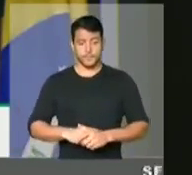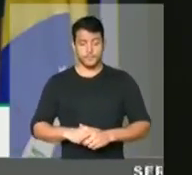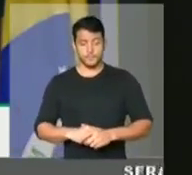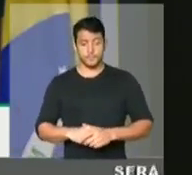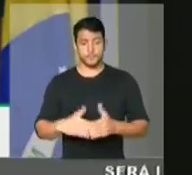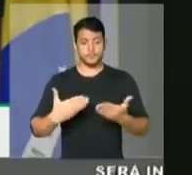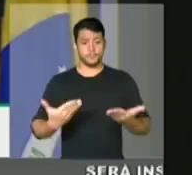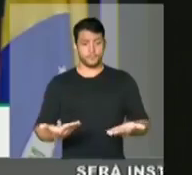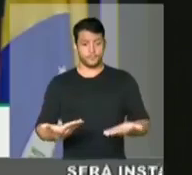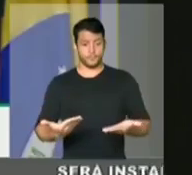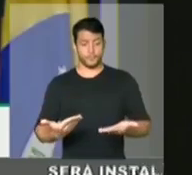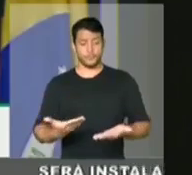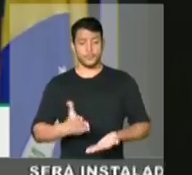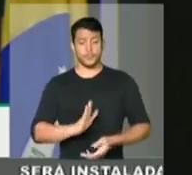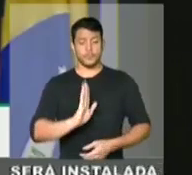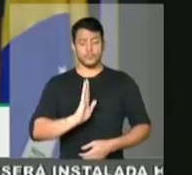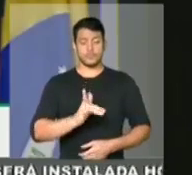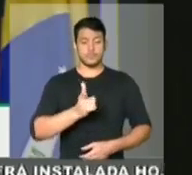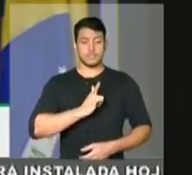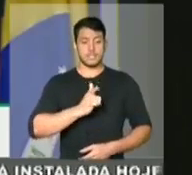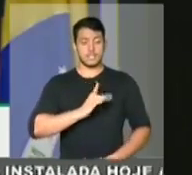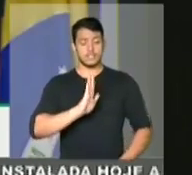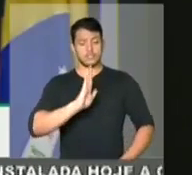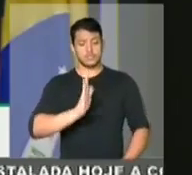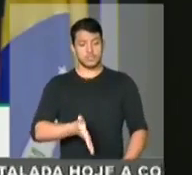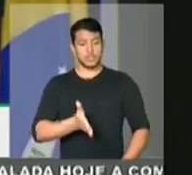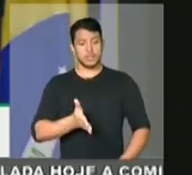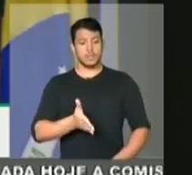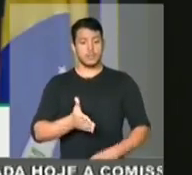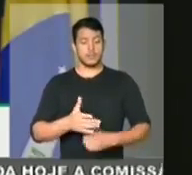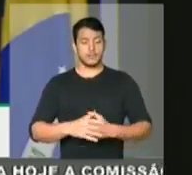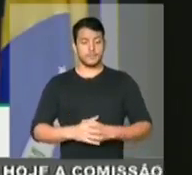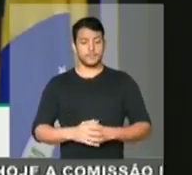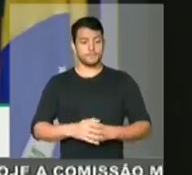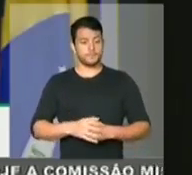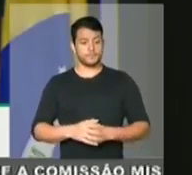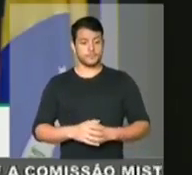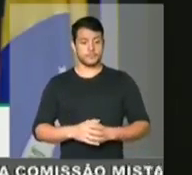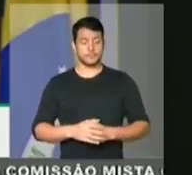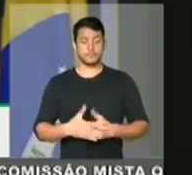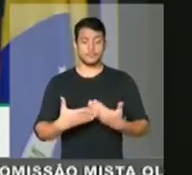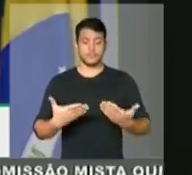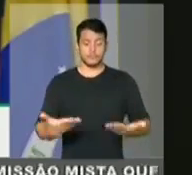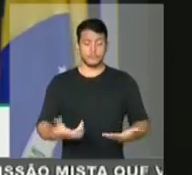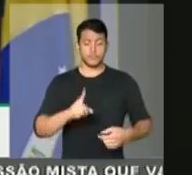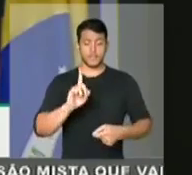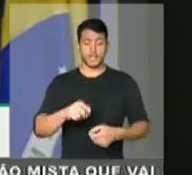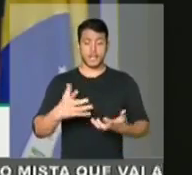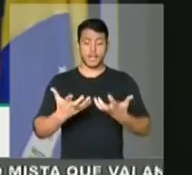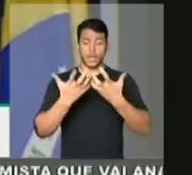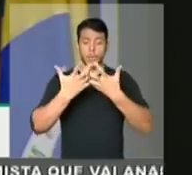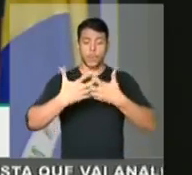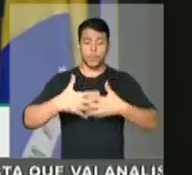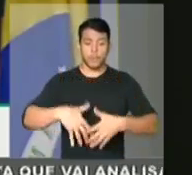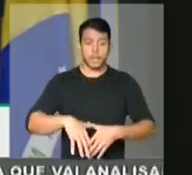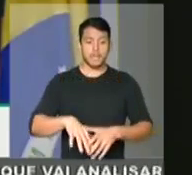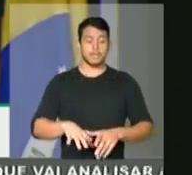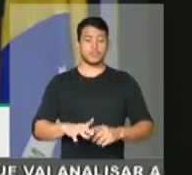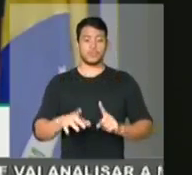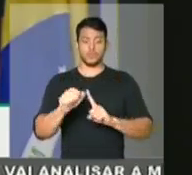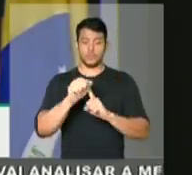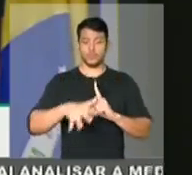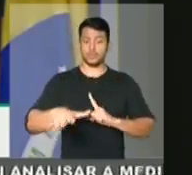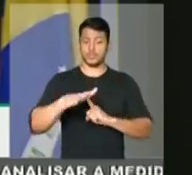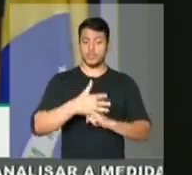distintas, pois as consequências são igualmente diversas. A complexidade e multiplicidade dos fundamentos sociais